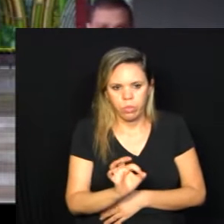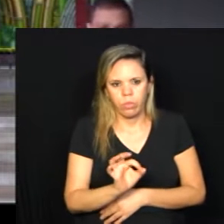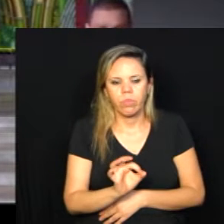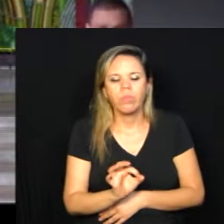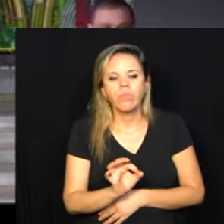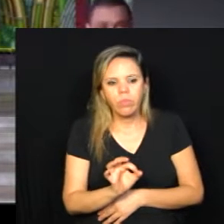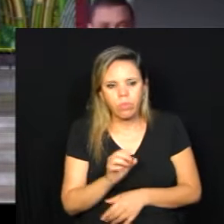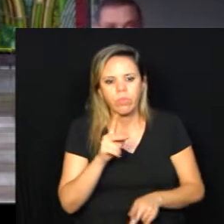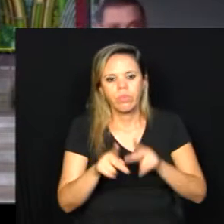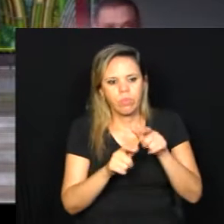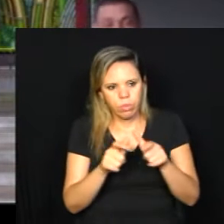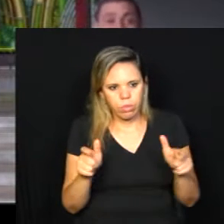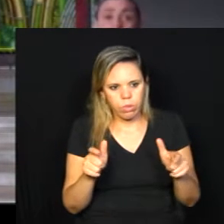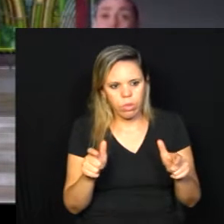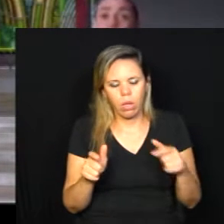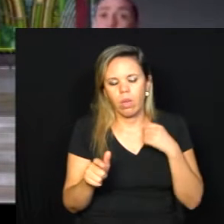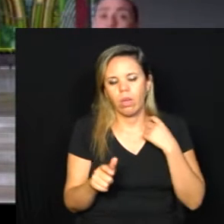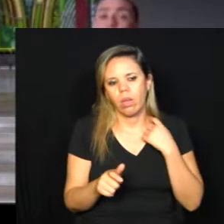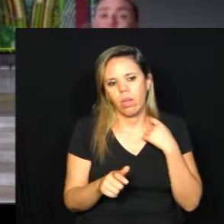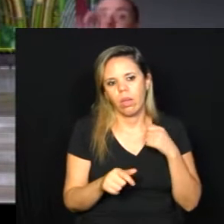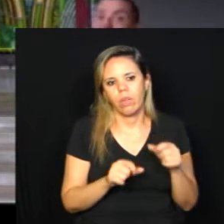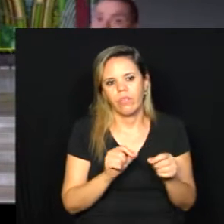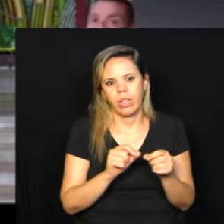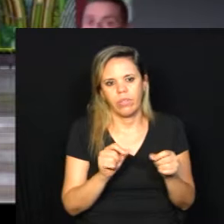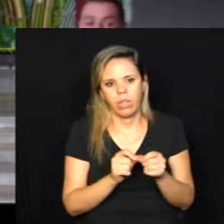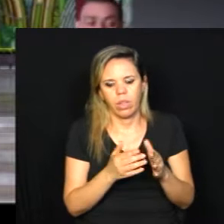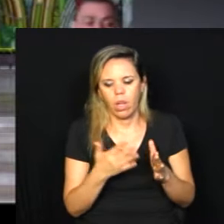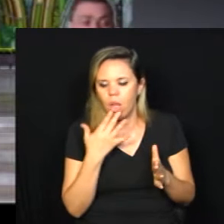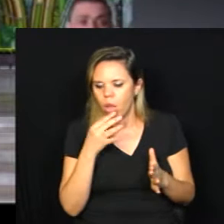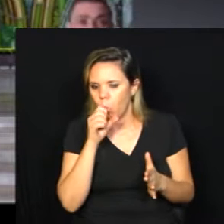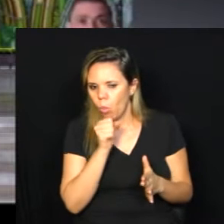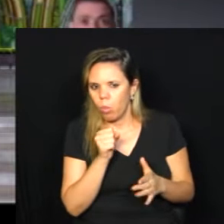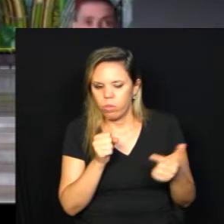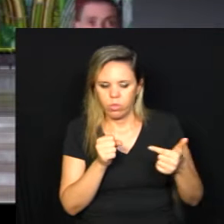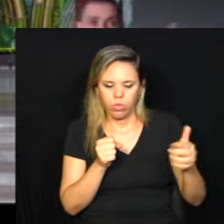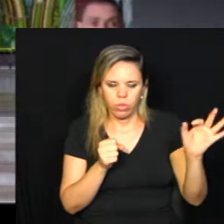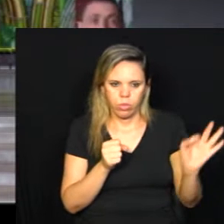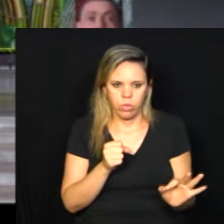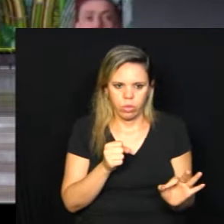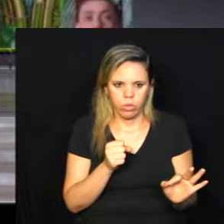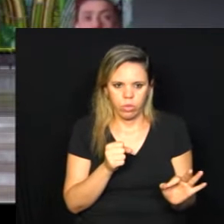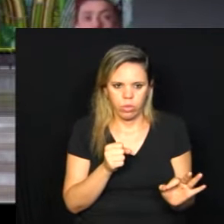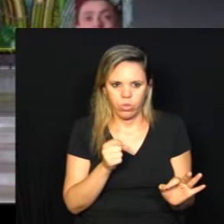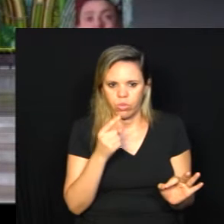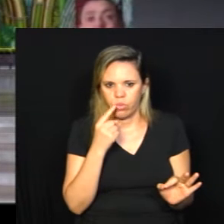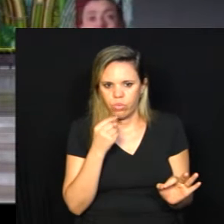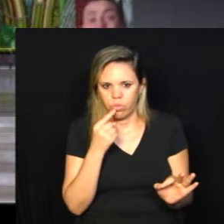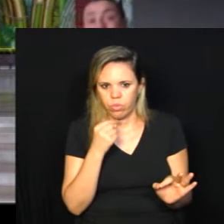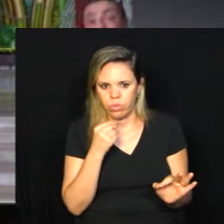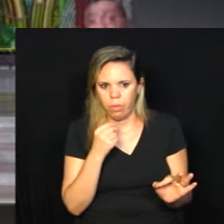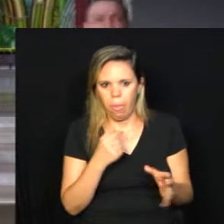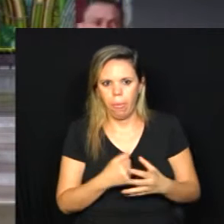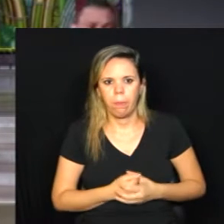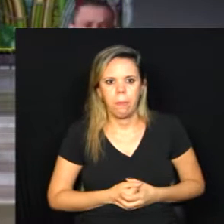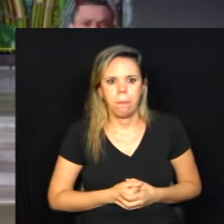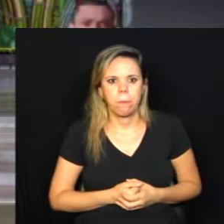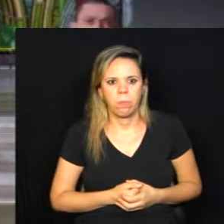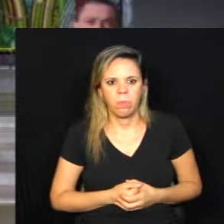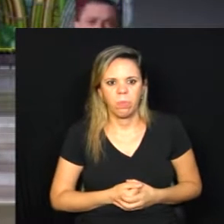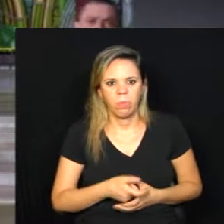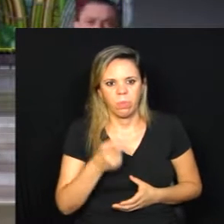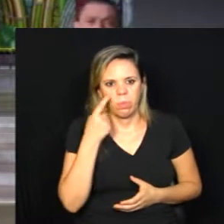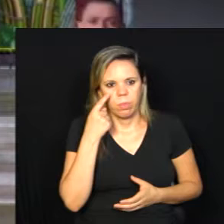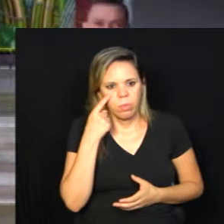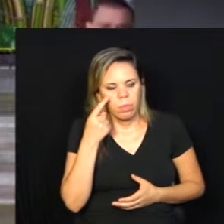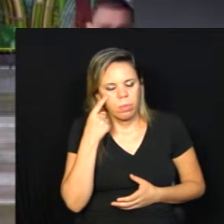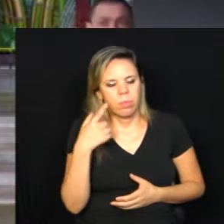78% da população passa para a fase laranja e 22% para a fase vermelha. Ouvindo a